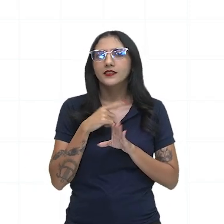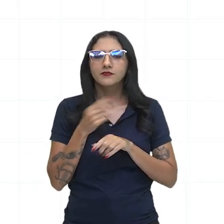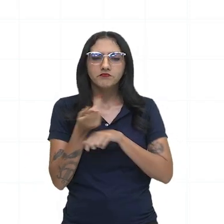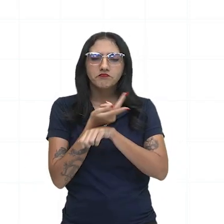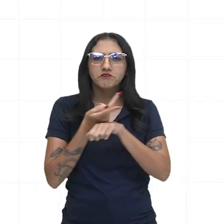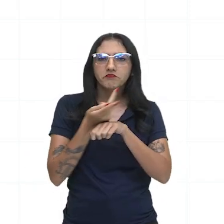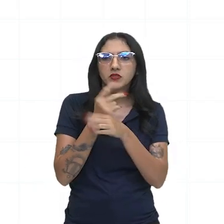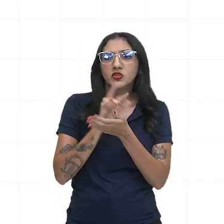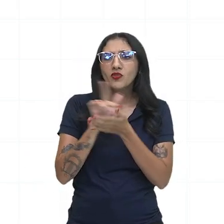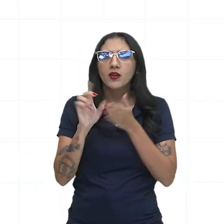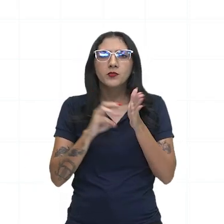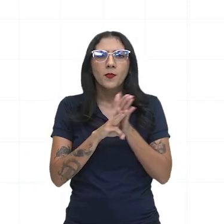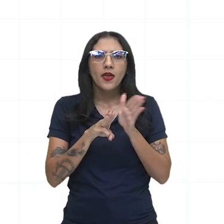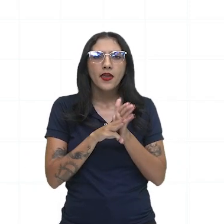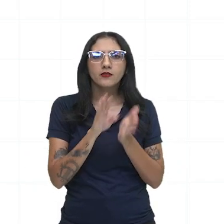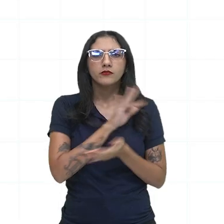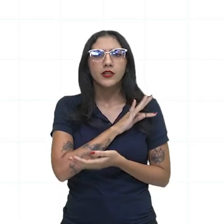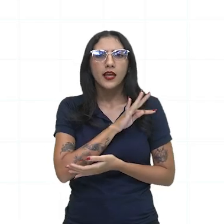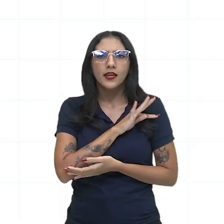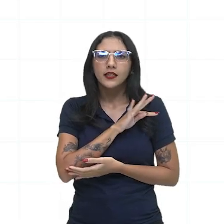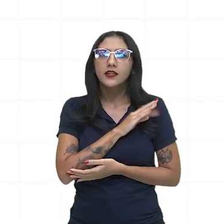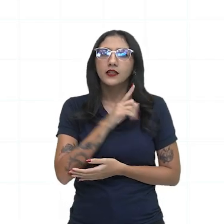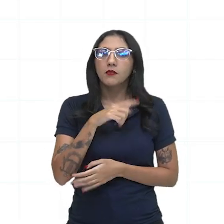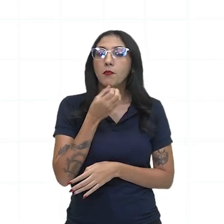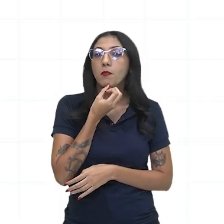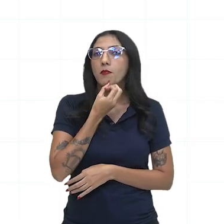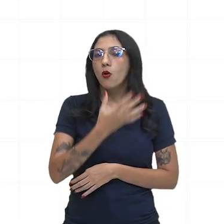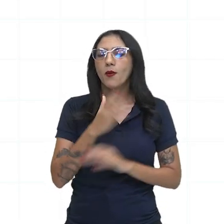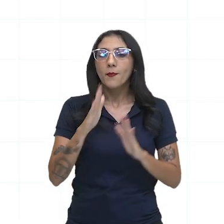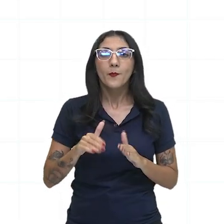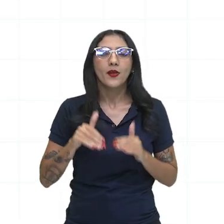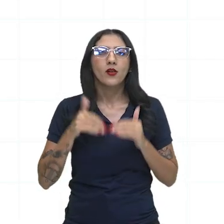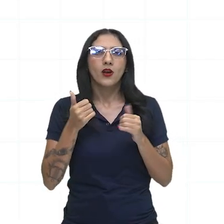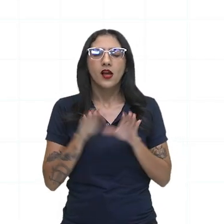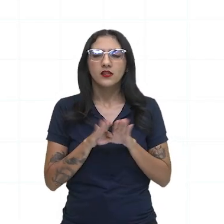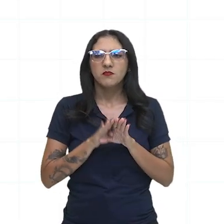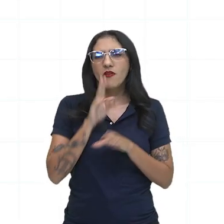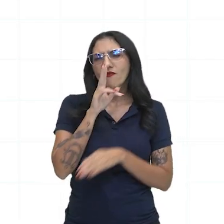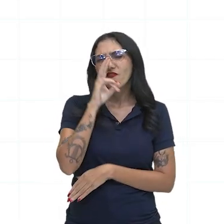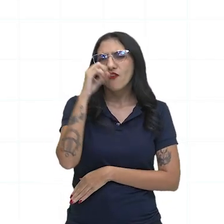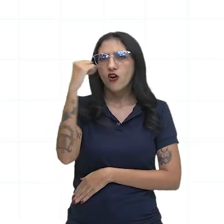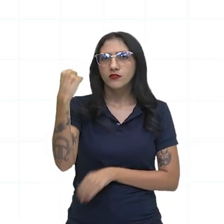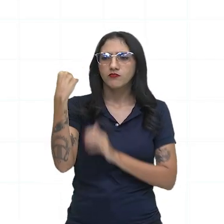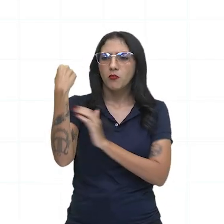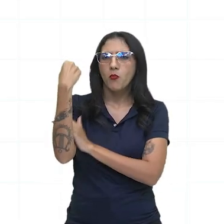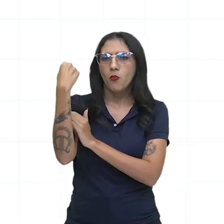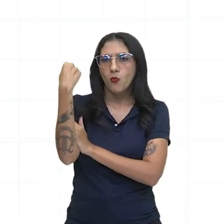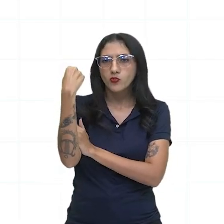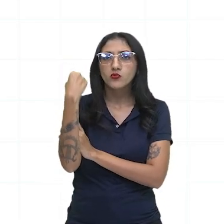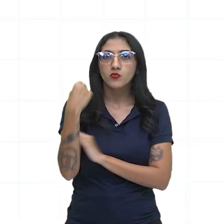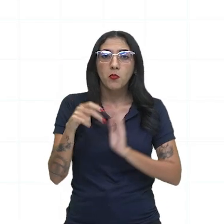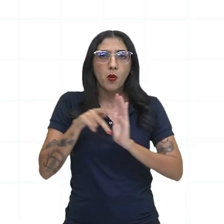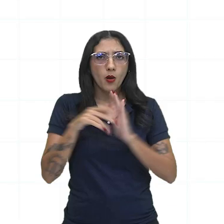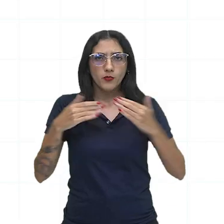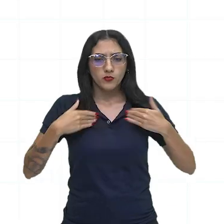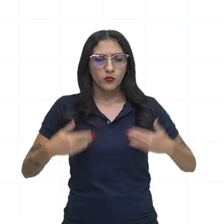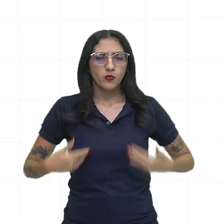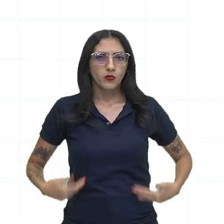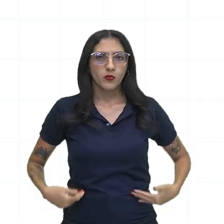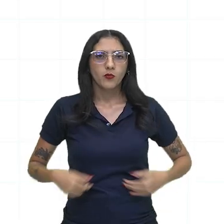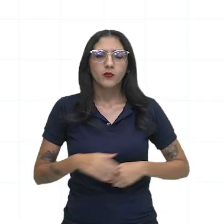aeróbica, tá? Logo, houve uma grande busca por métodos de exercícios que fossem eficazes em